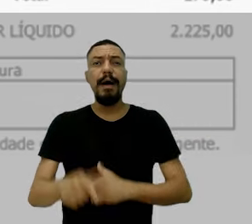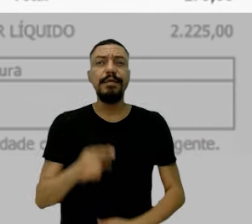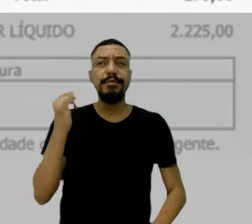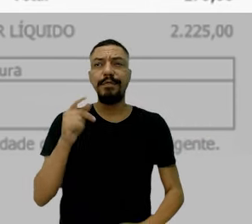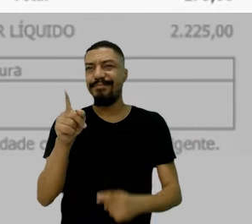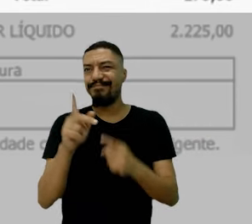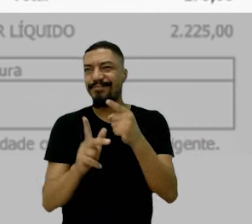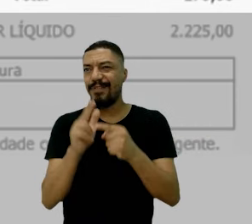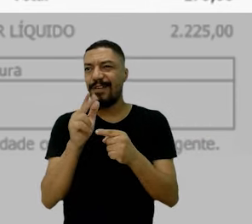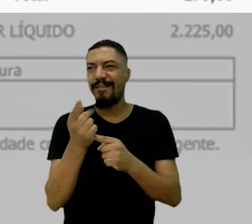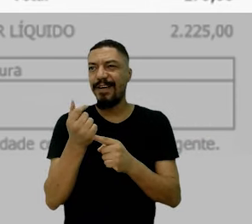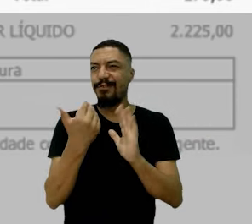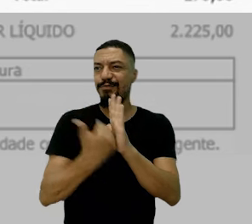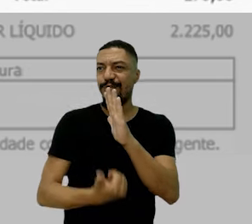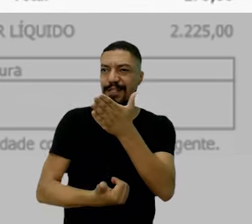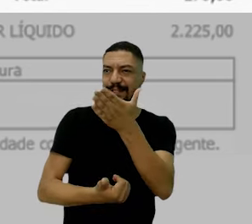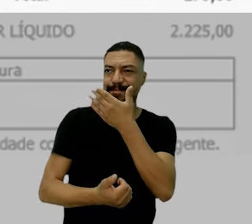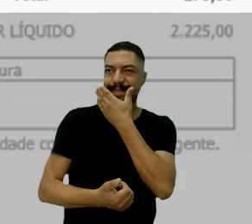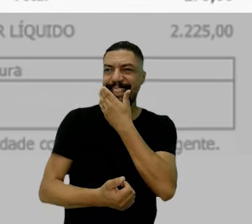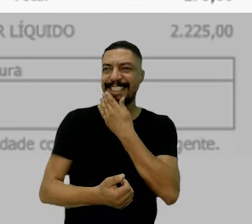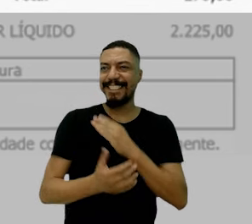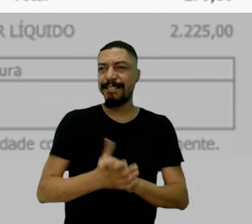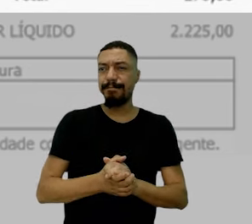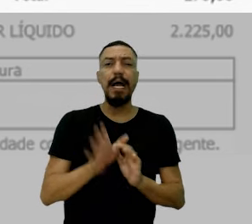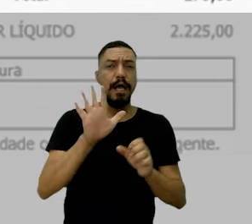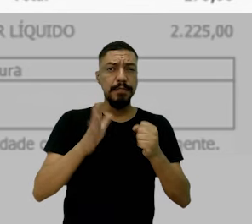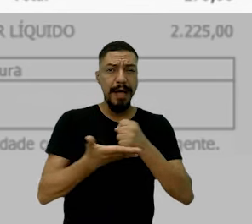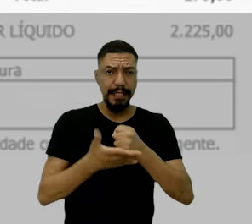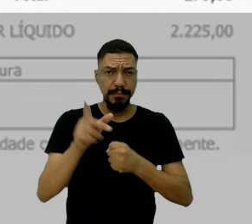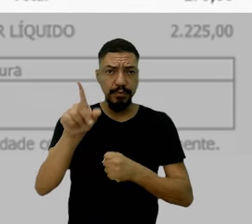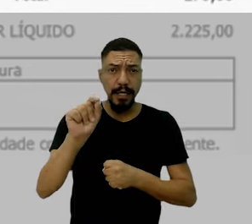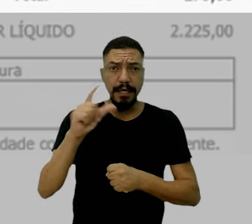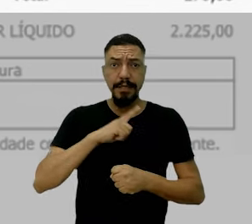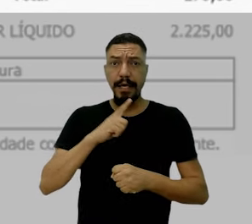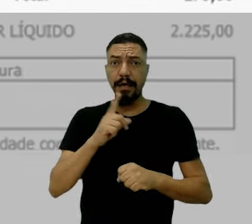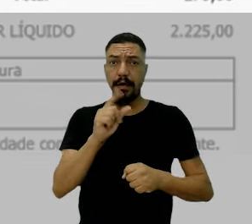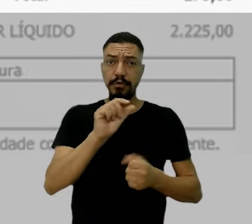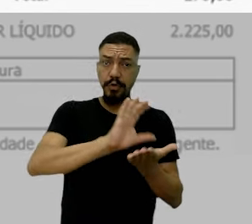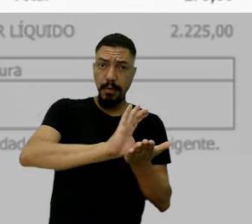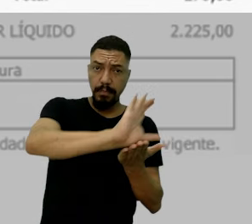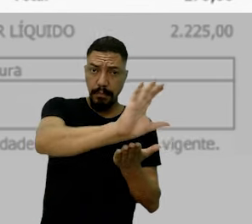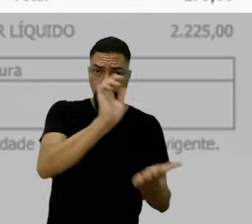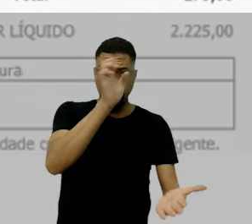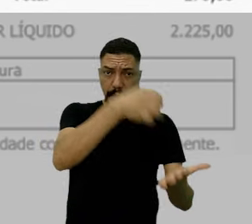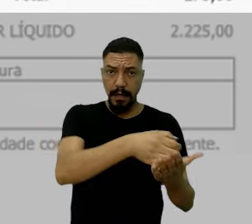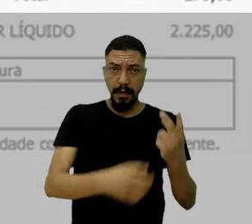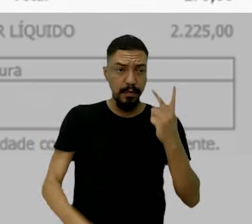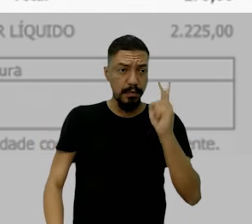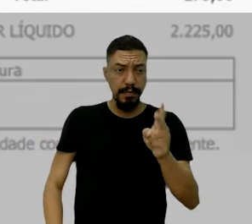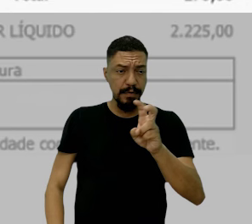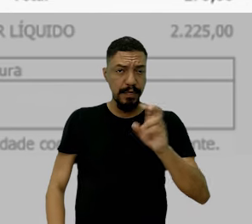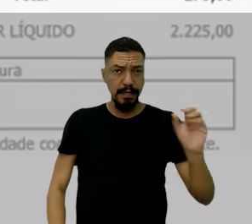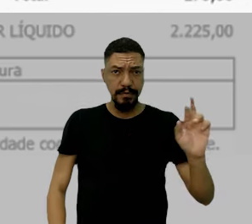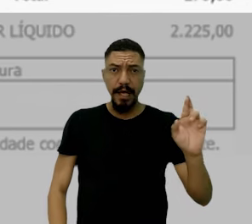importante? Cortou bem a parte do valor dos descontos ali. Mas, basicamente, assim, tinha o cachê da pessoa, que